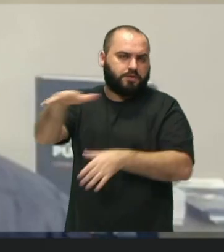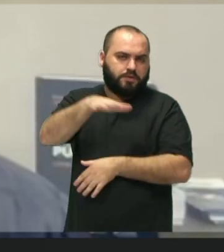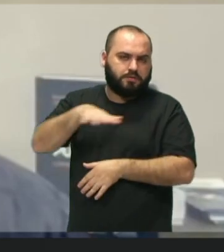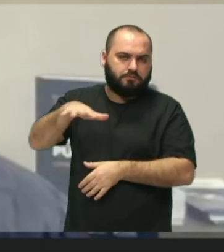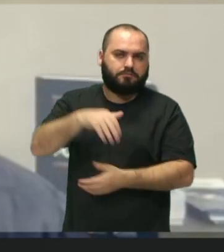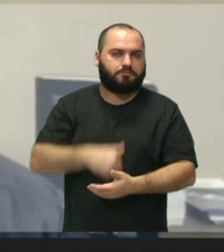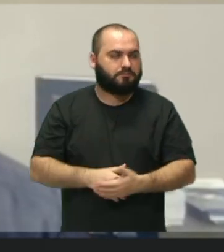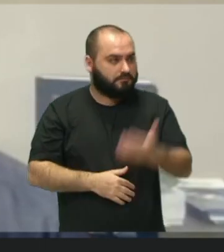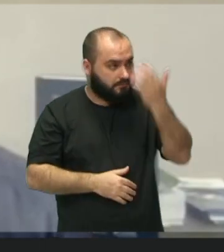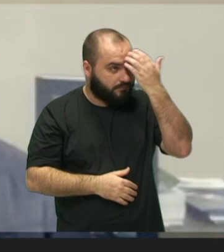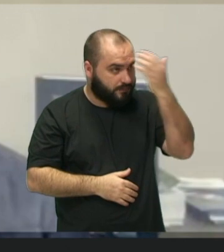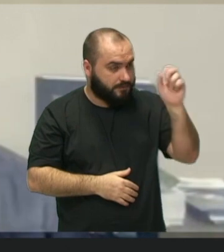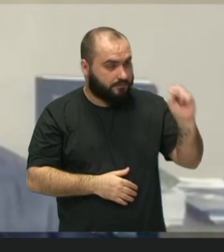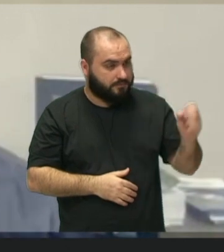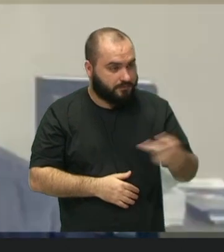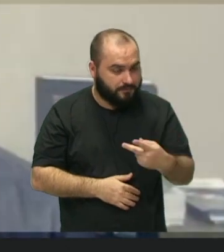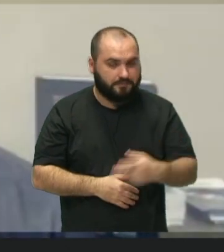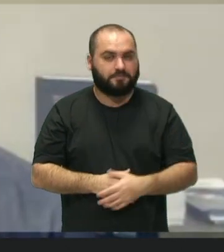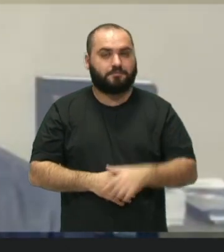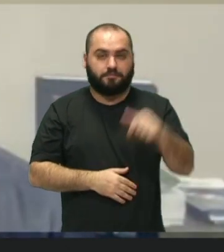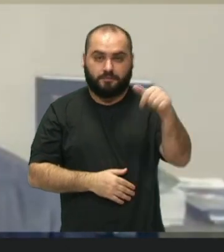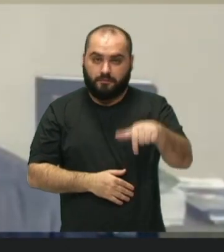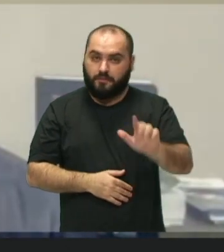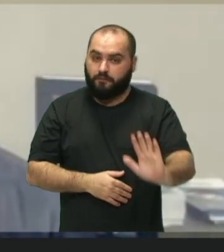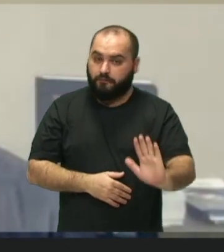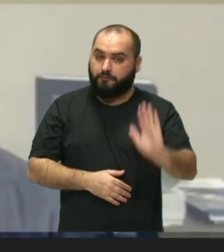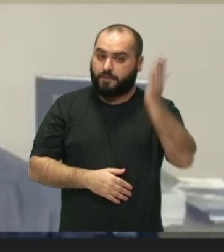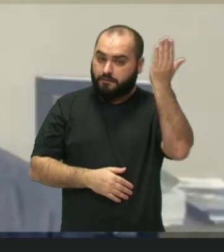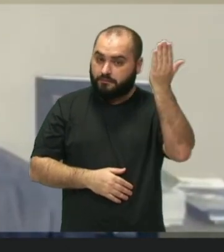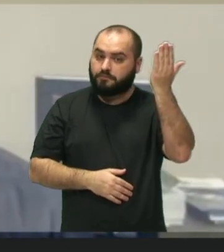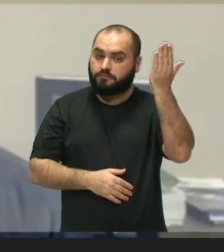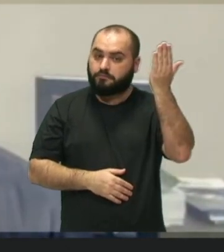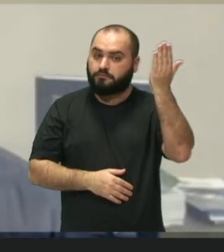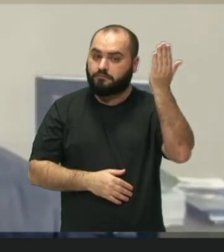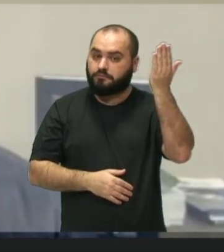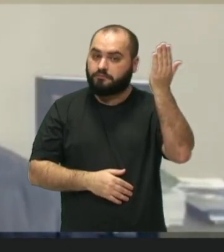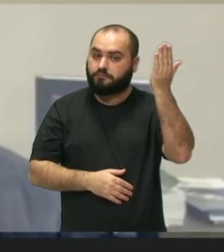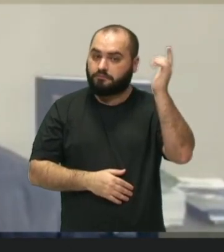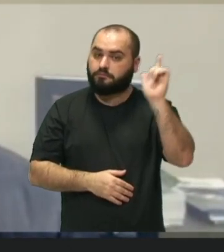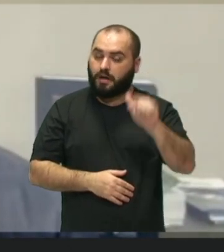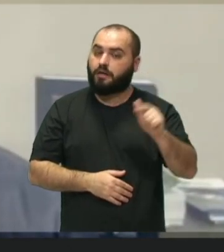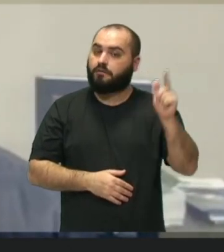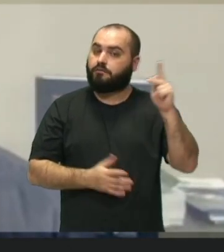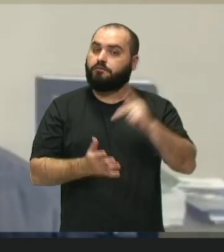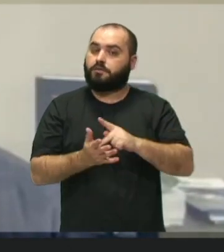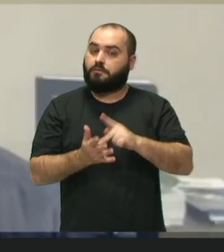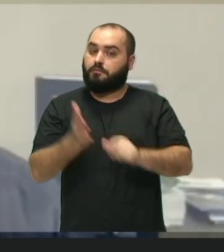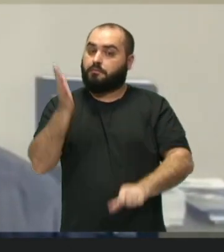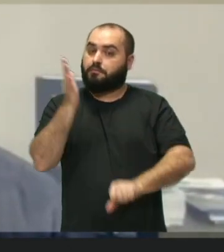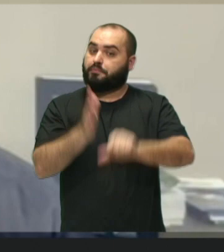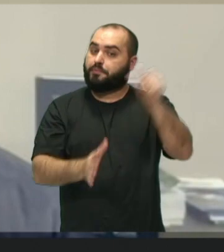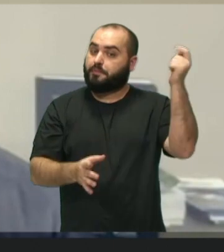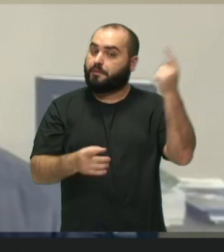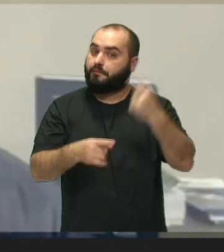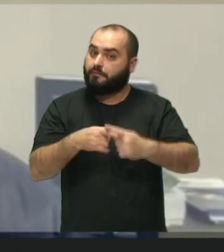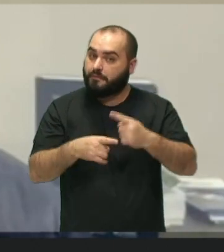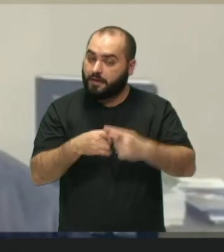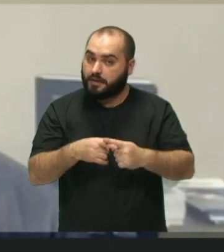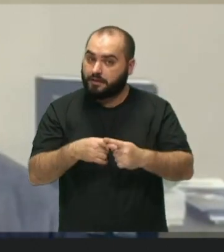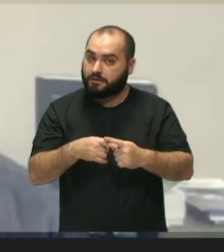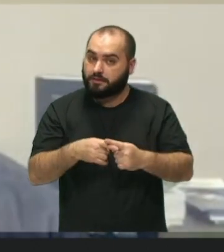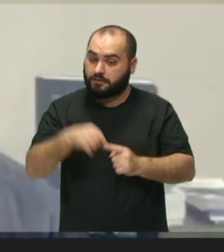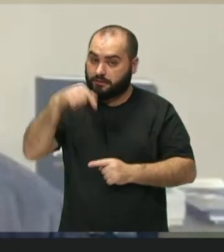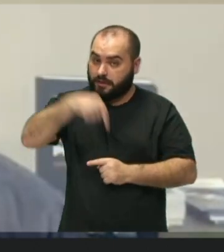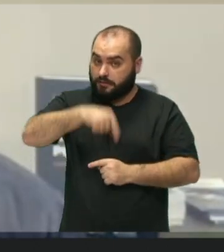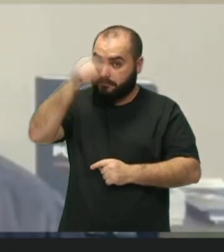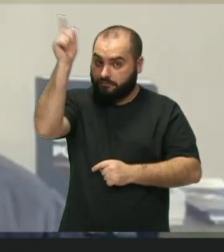pela oportunidade. Eu quero enfatizar que esse é um evento, é um evento que realmente ele é único, é a primeira vez que o Observatório Social no Brasil